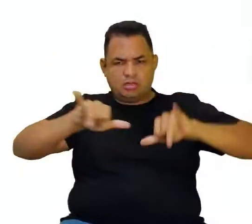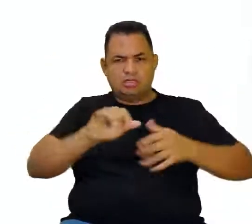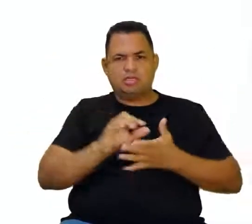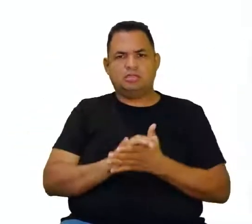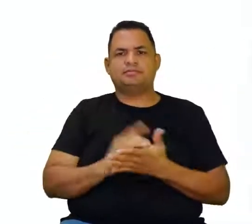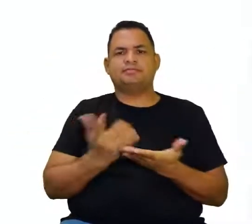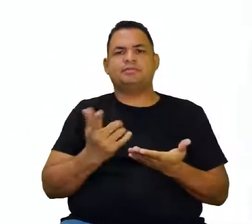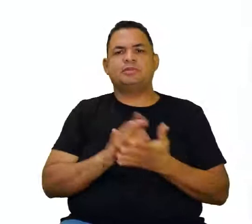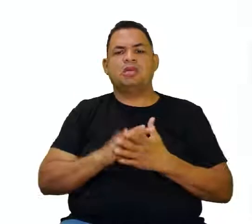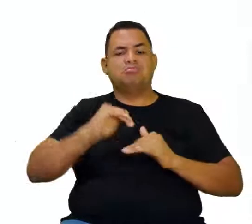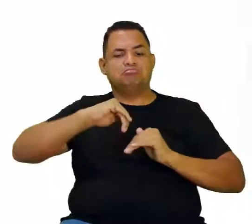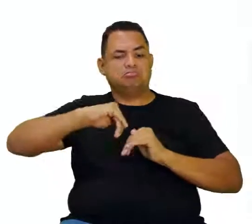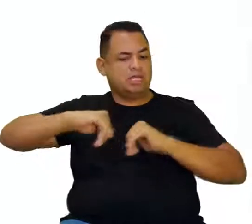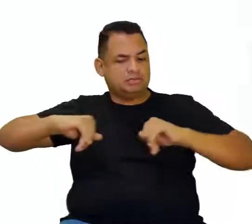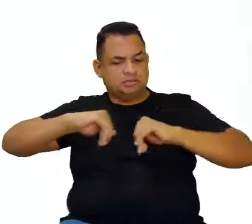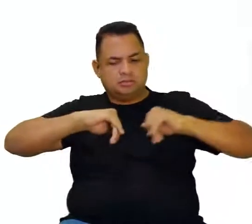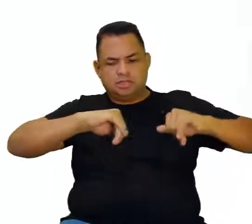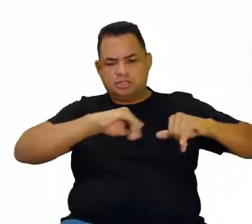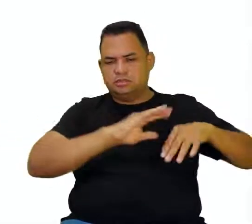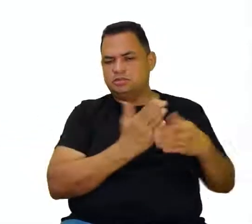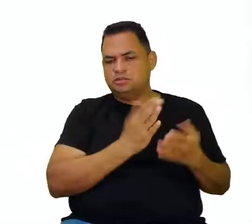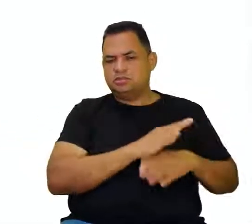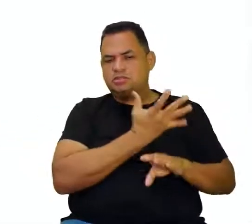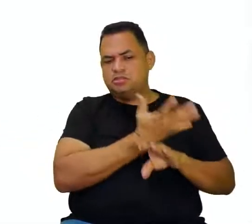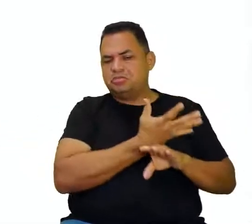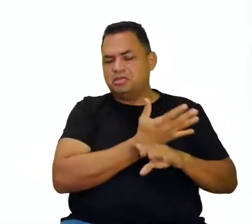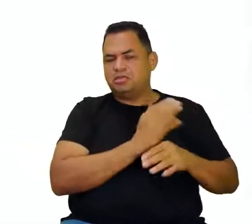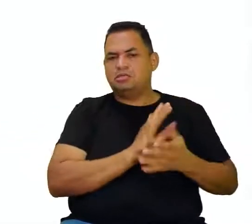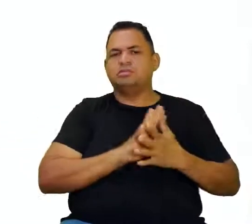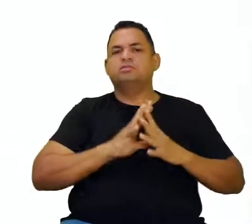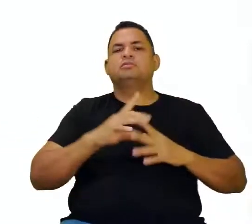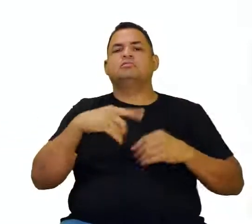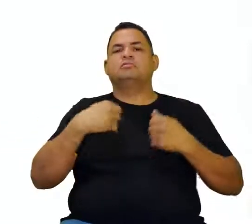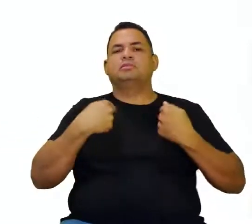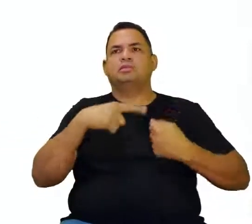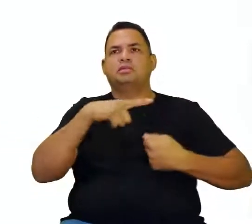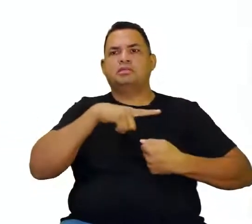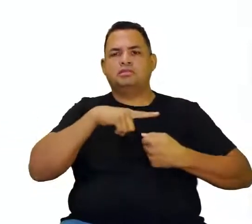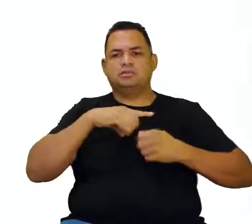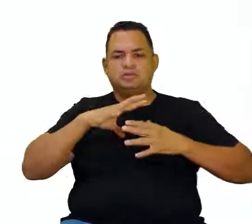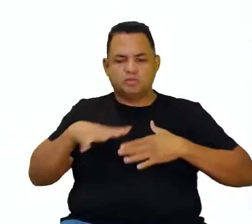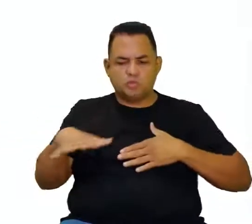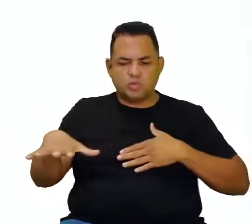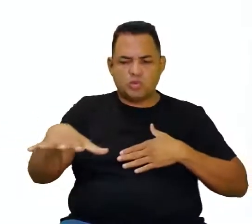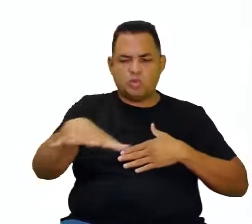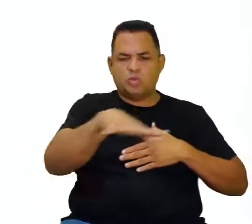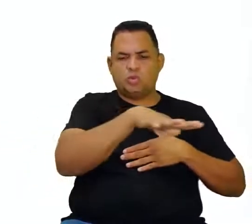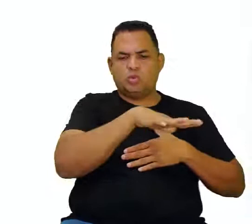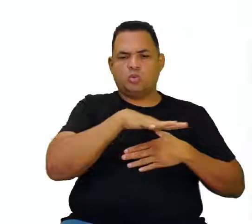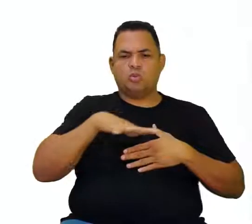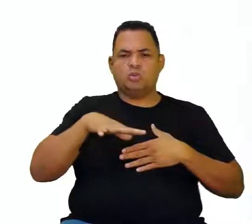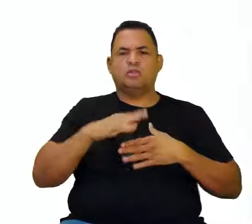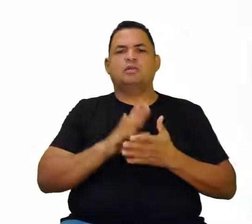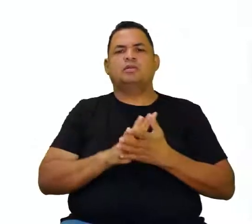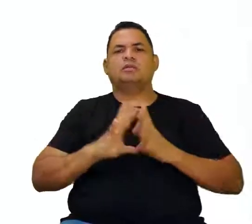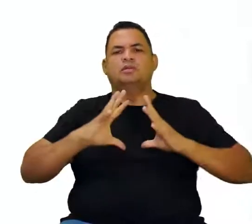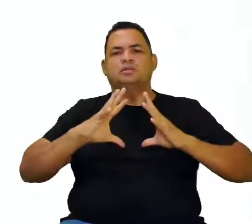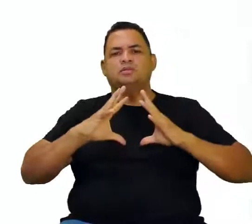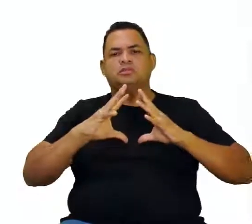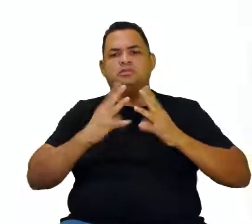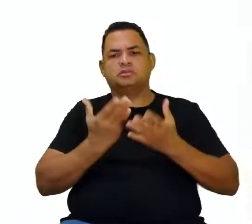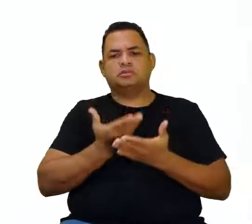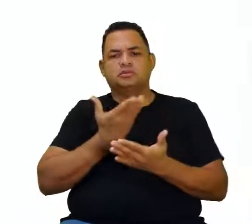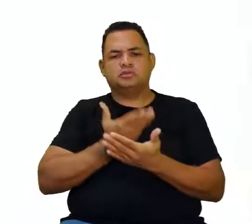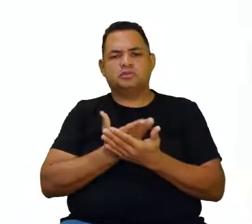uma disciplina isoladamente, não existe. Nós temos toda essa abrangência aí para estudar a